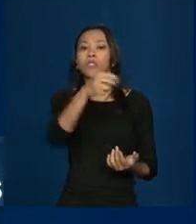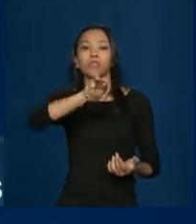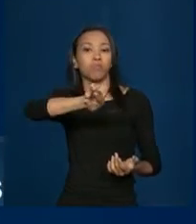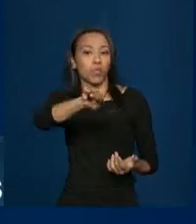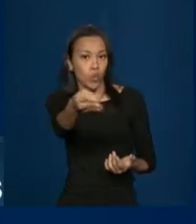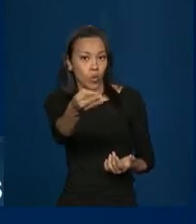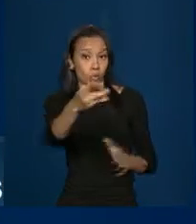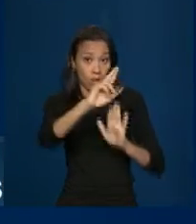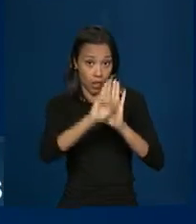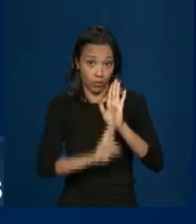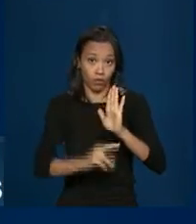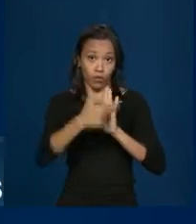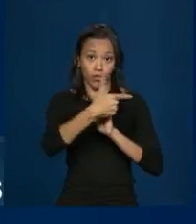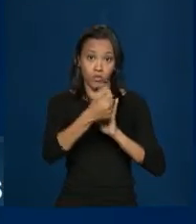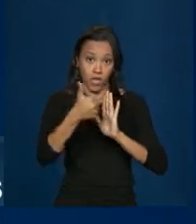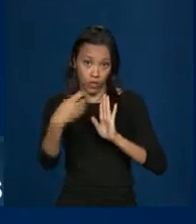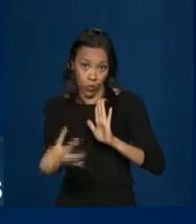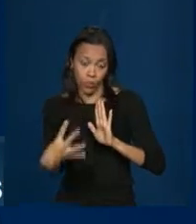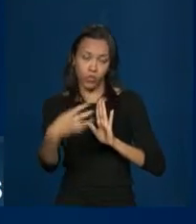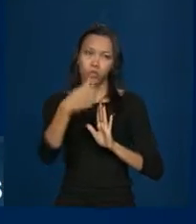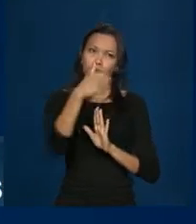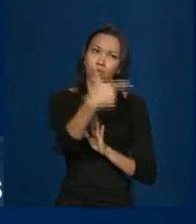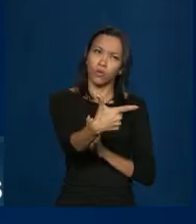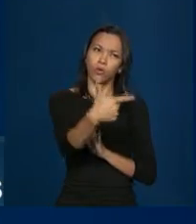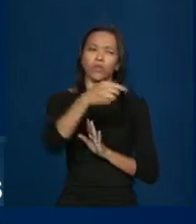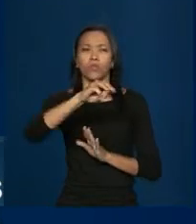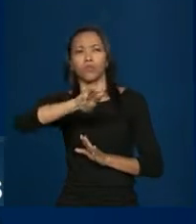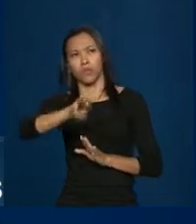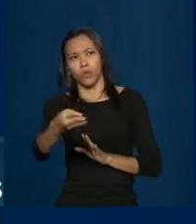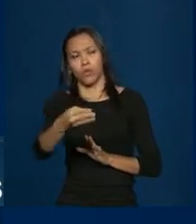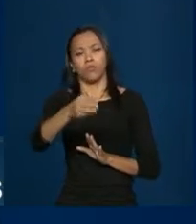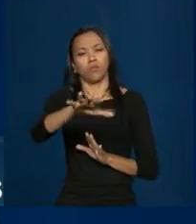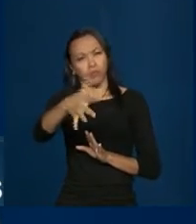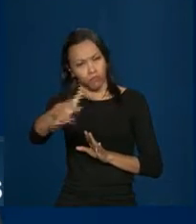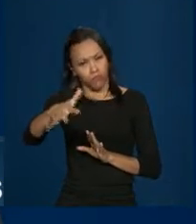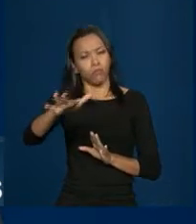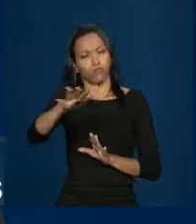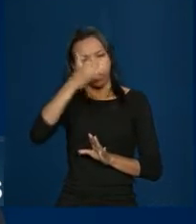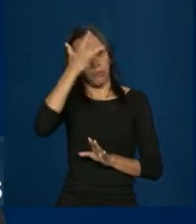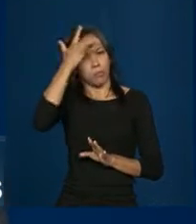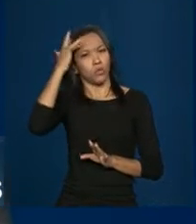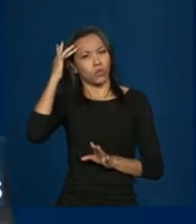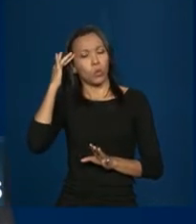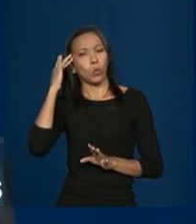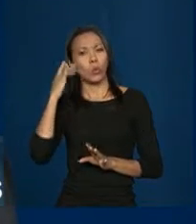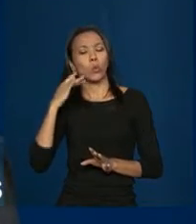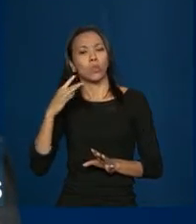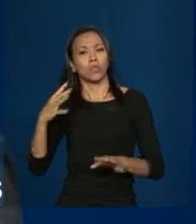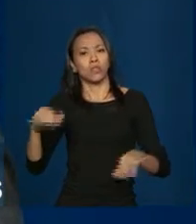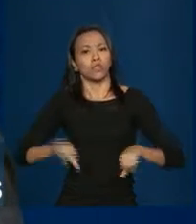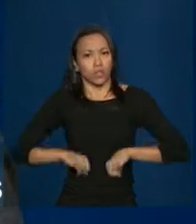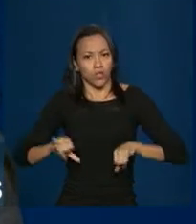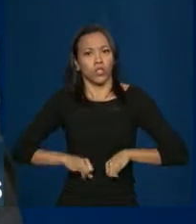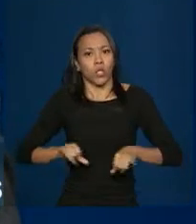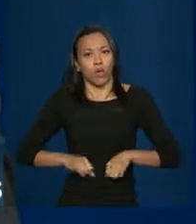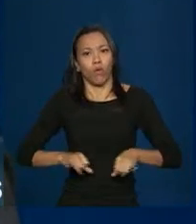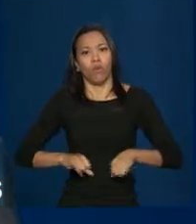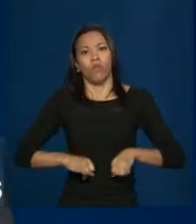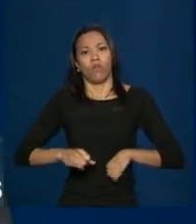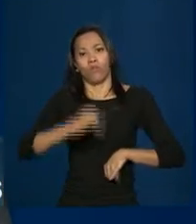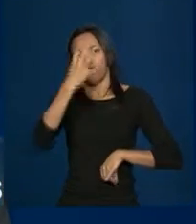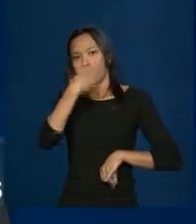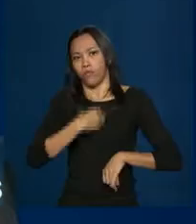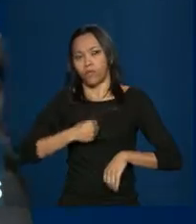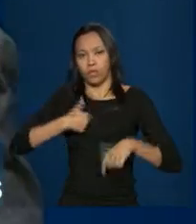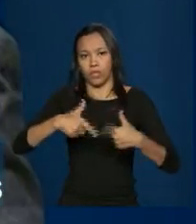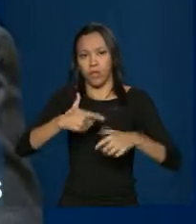relatório do 2014 identificou 2 milhões e meio de pessoas vítimas. E também